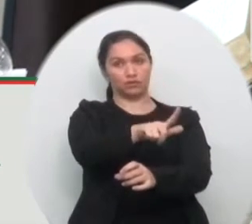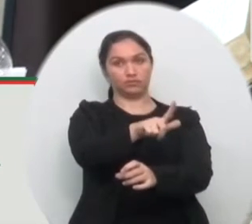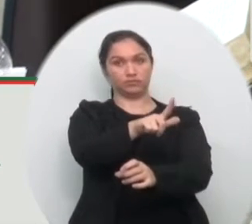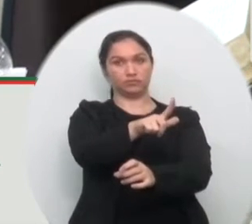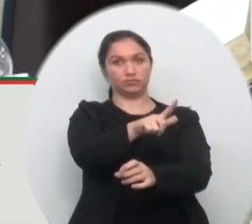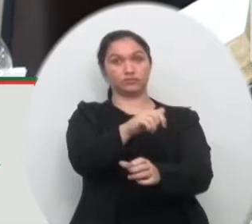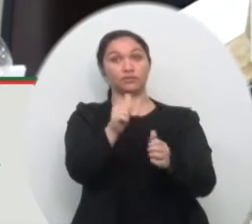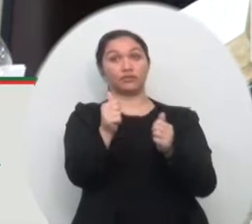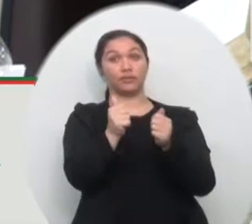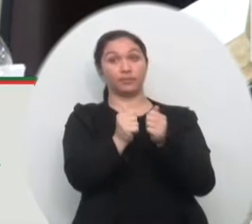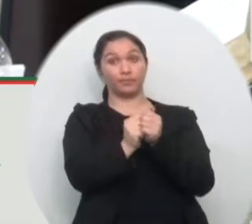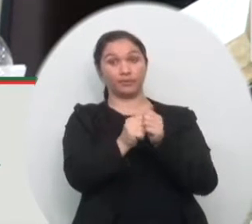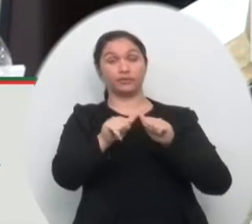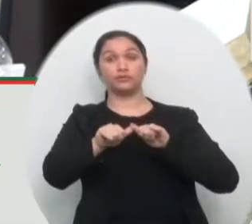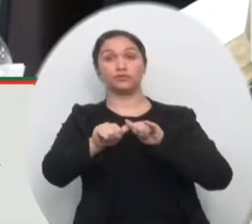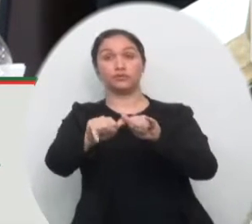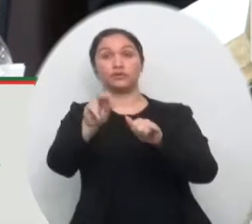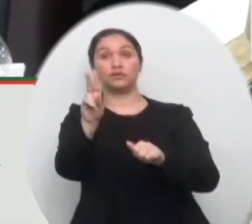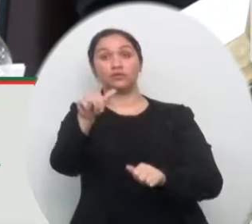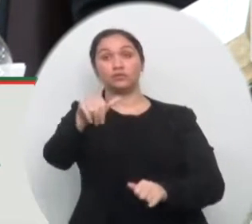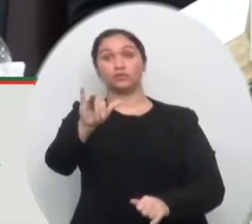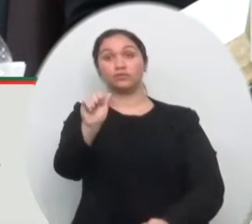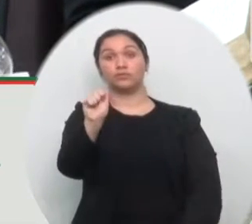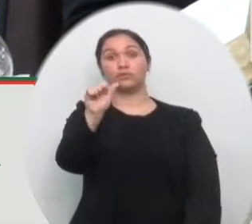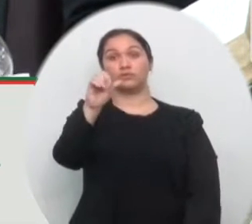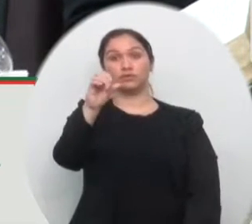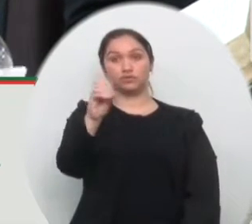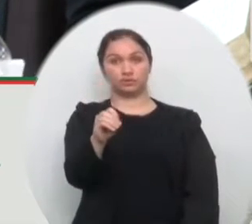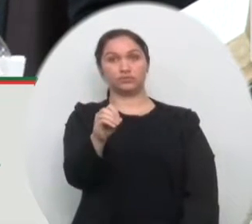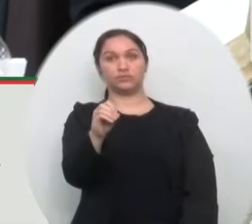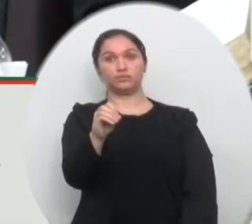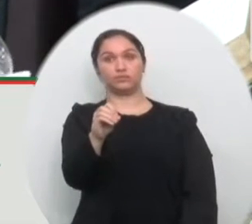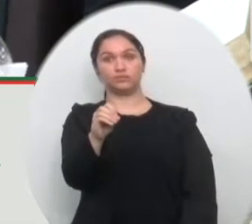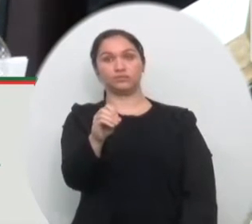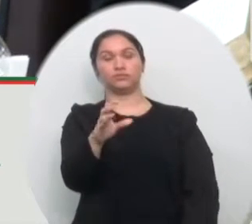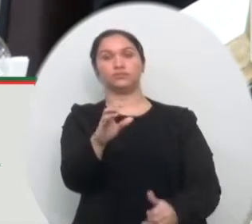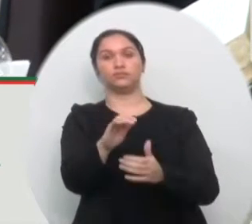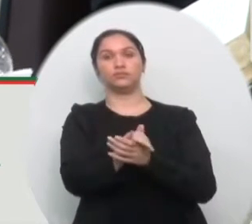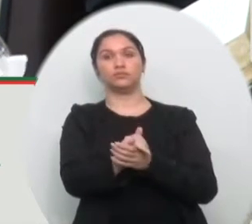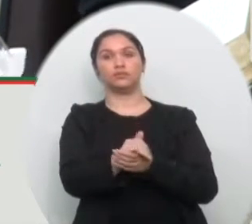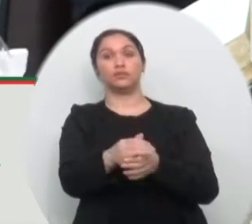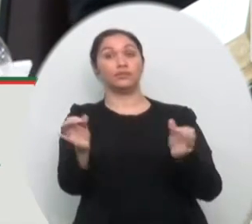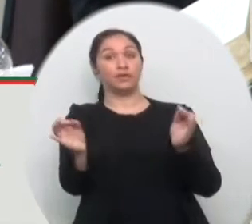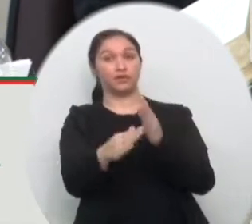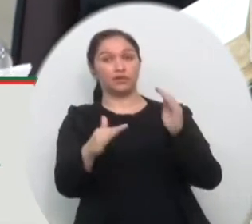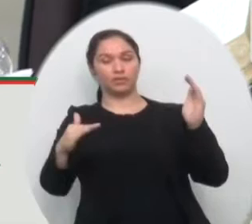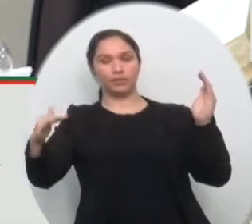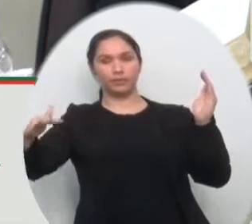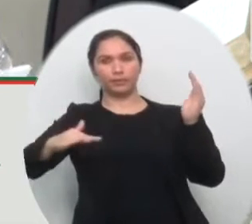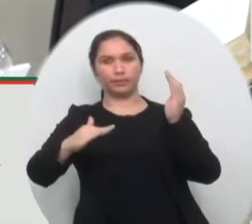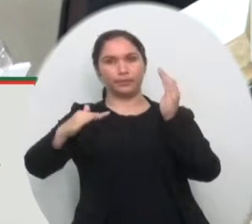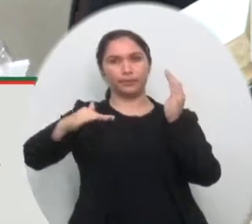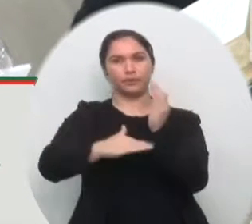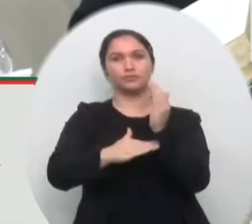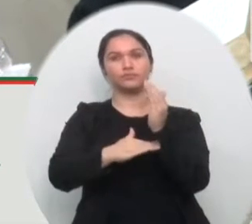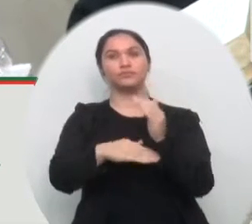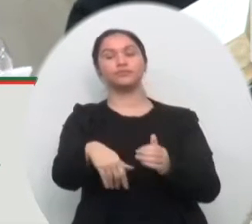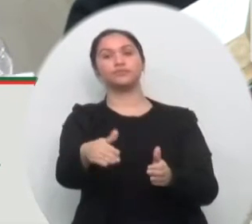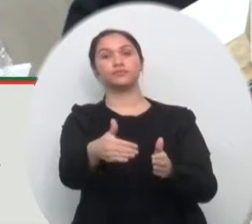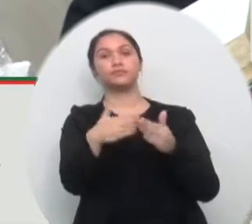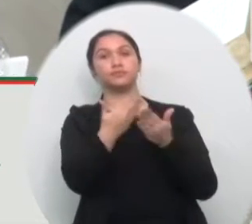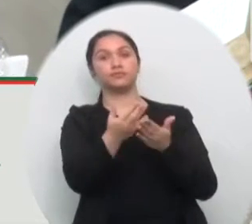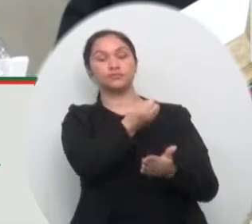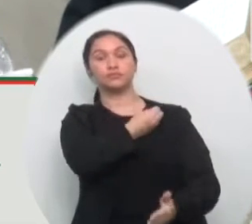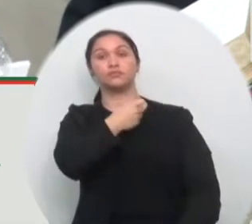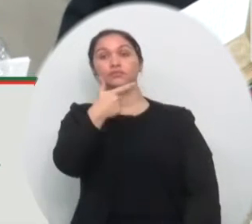frente ao Mercado União Mineira e ao Zé da Geladeira, a fim de evitar acidentes. Requerimento número 258/18,